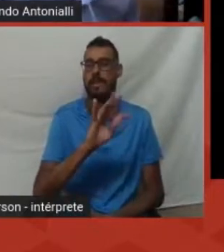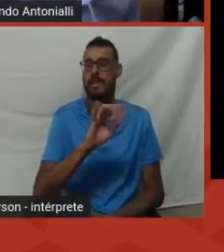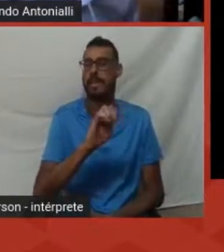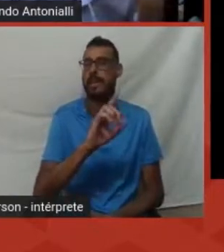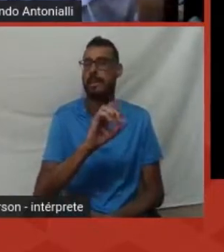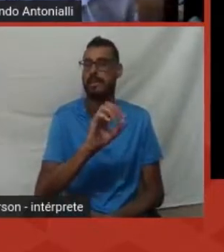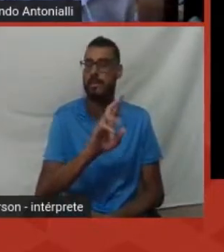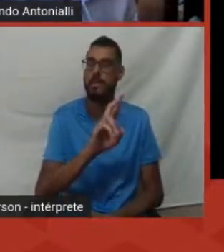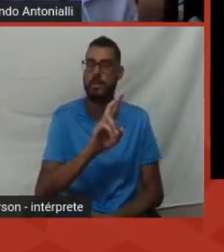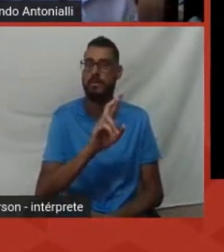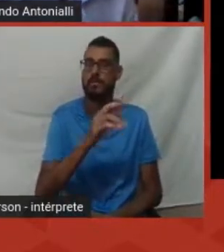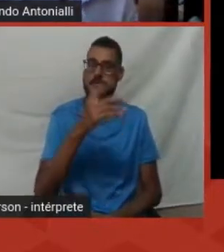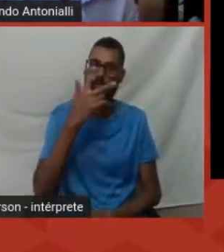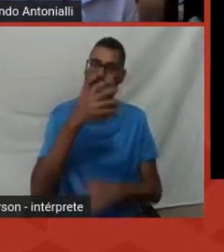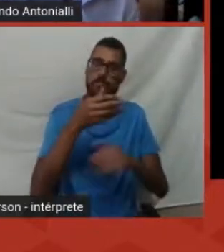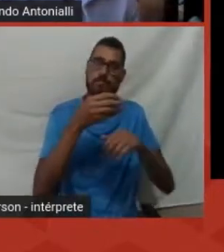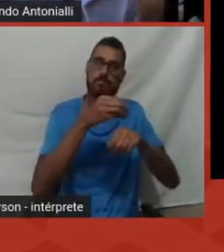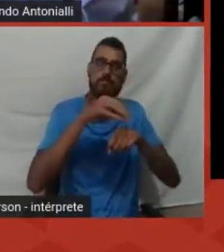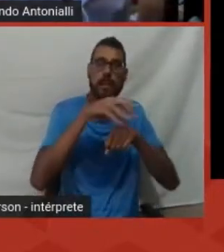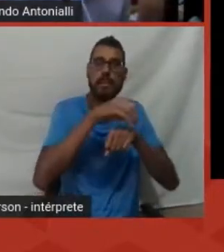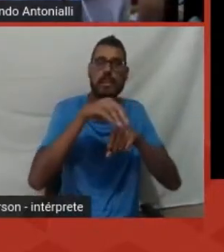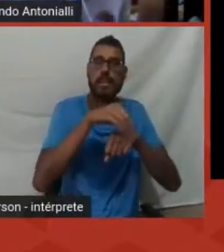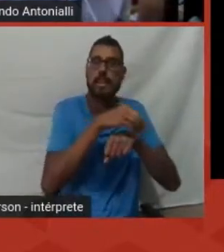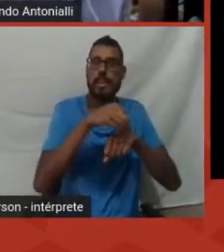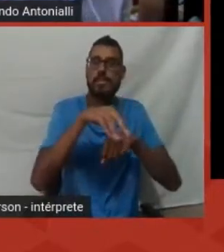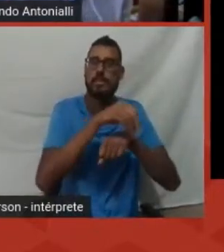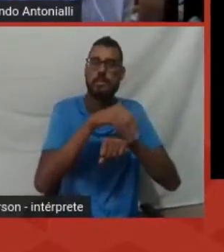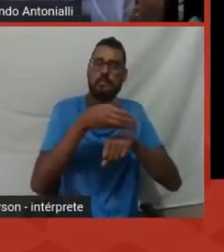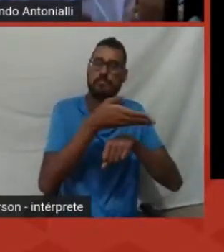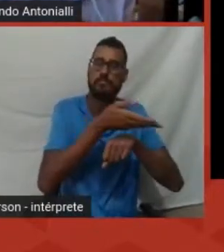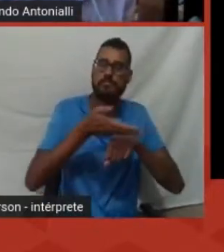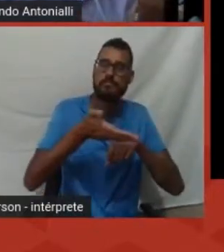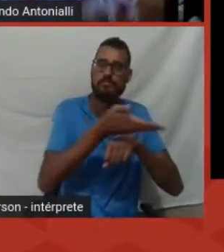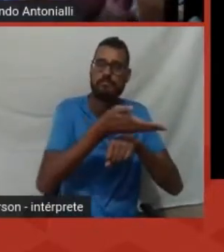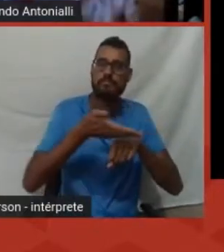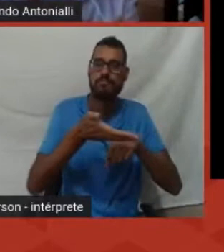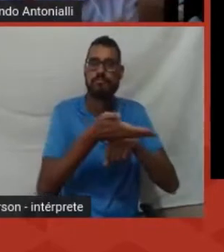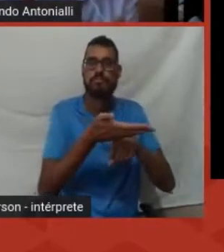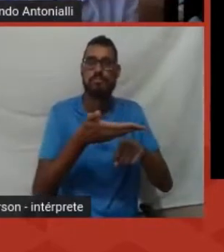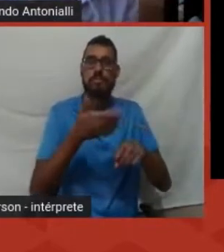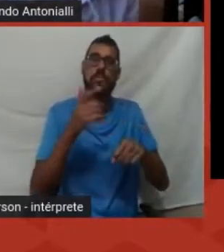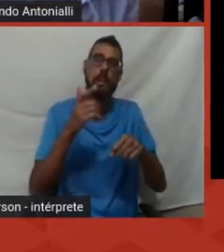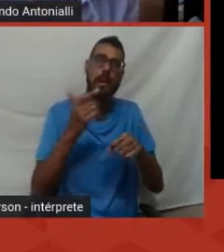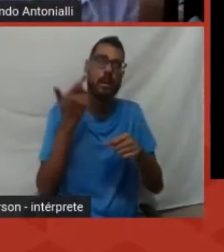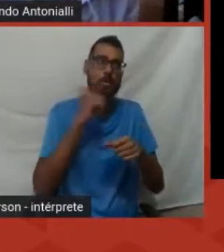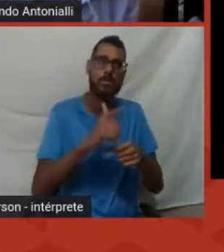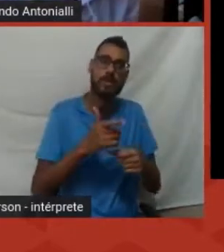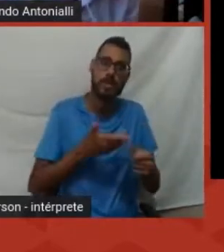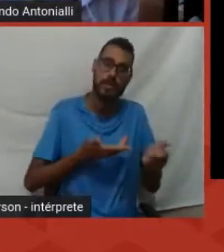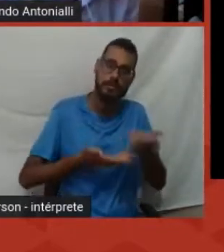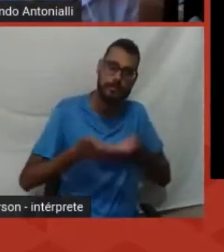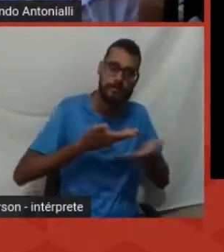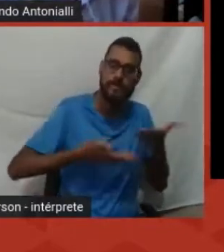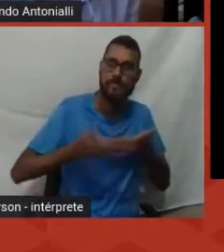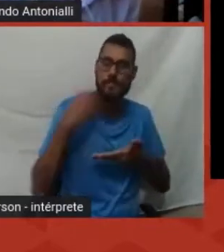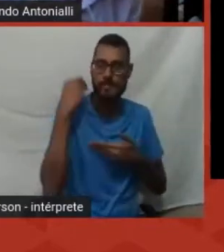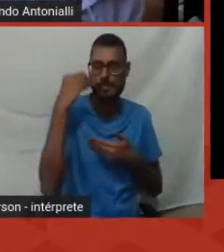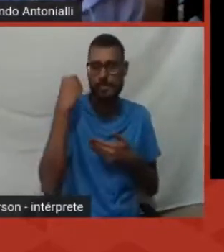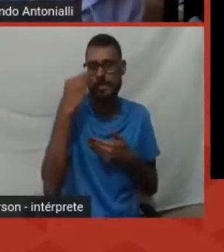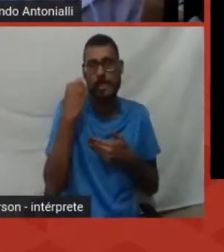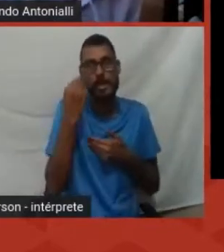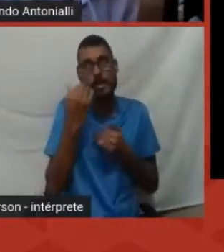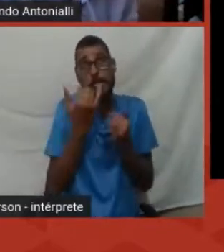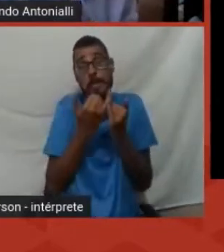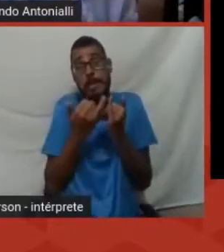Enfim, cuja contribuição é imprescindível para a gente viabilizar a experiência muito parecida com o que eu disse para vocês, com o que se